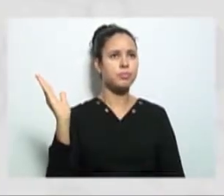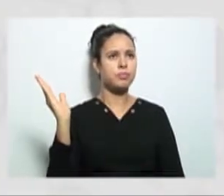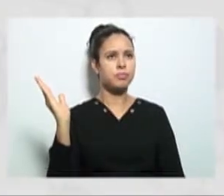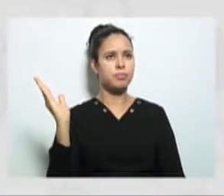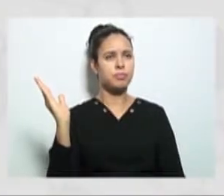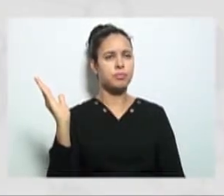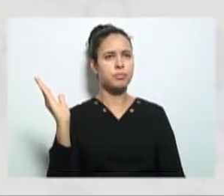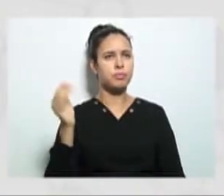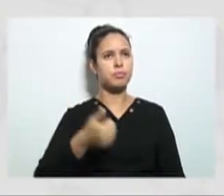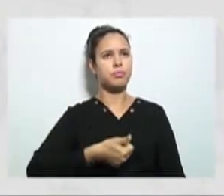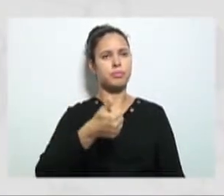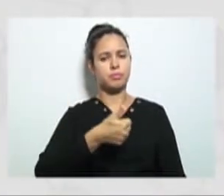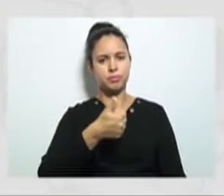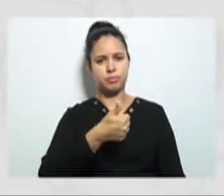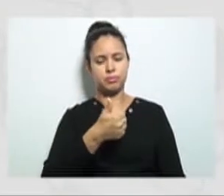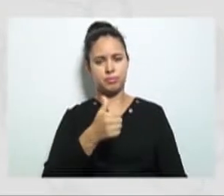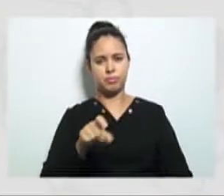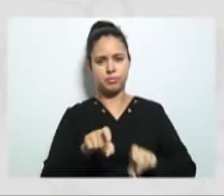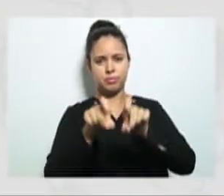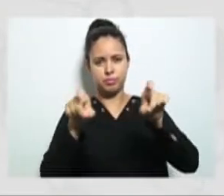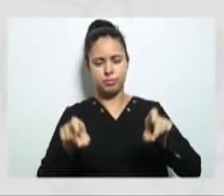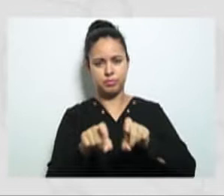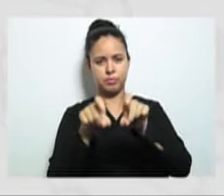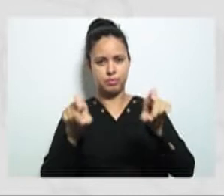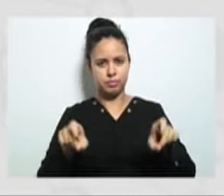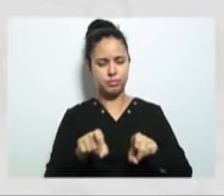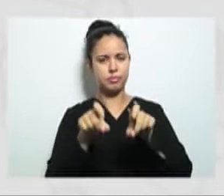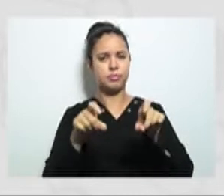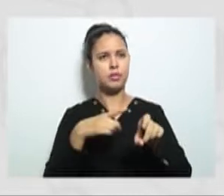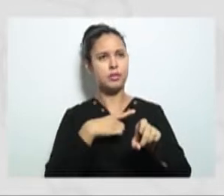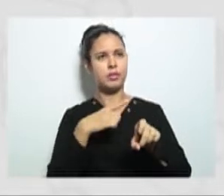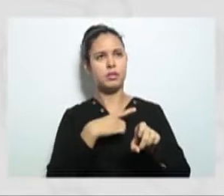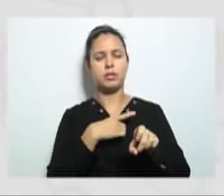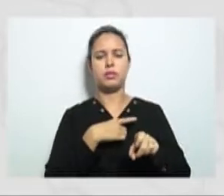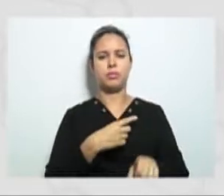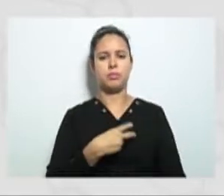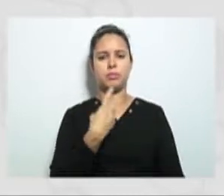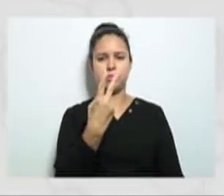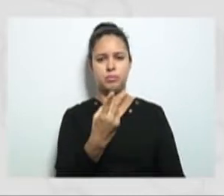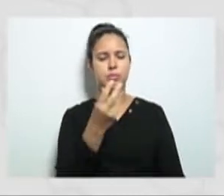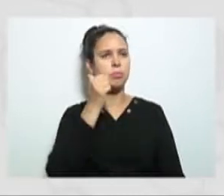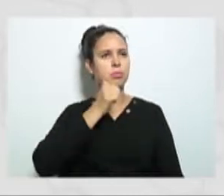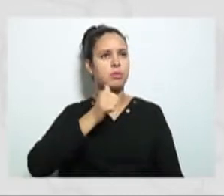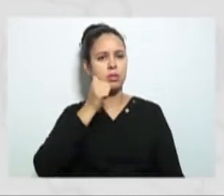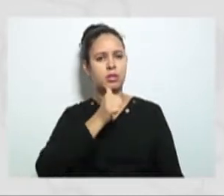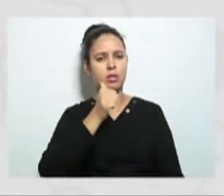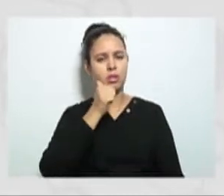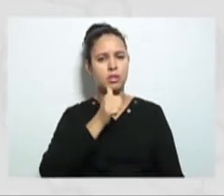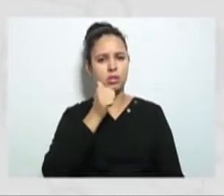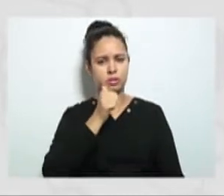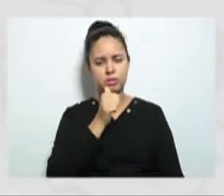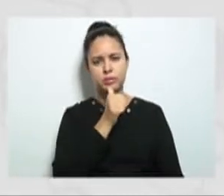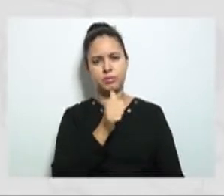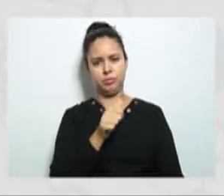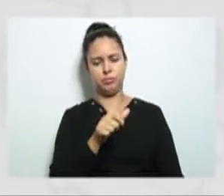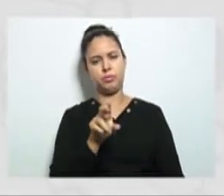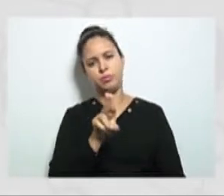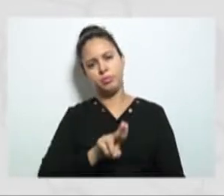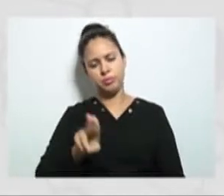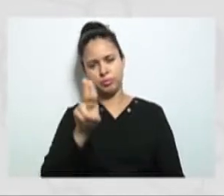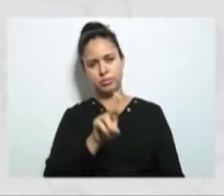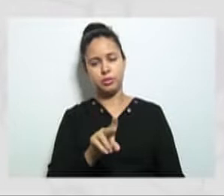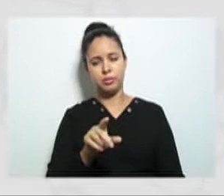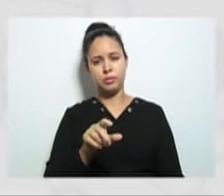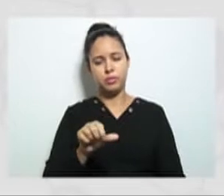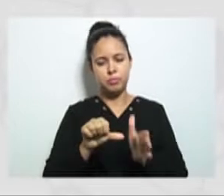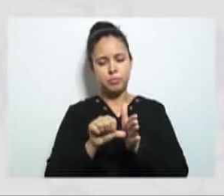aí ao primeiro computador, tá, gente? Olha só essa imagem. Nós temos duas mulheres operando o ENIAC, o primeiro computador eletrônico